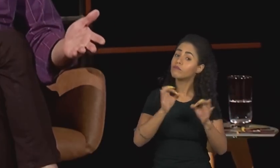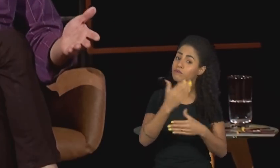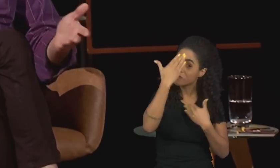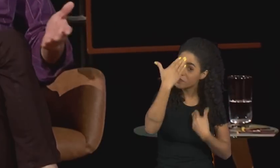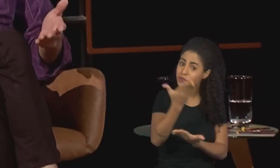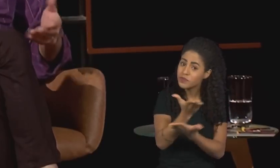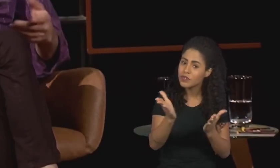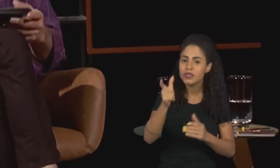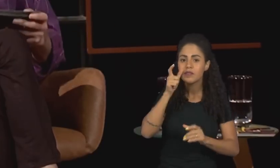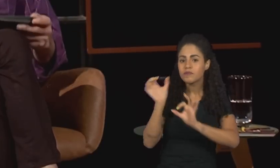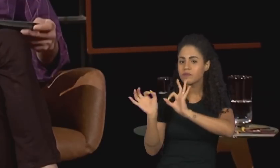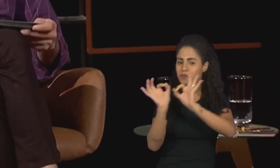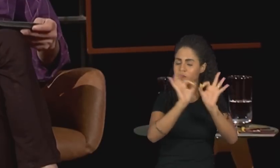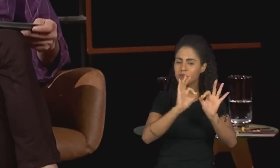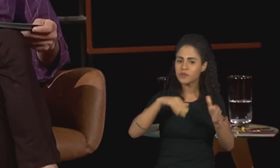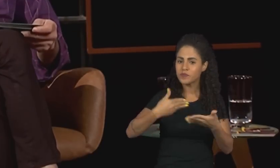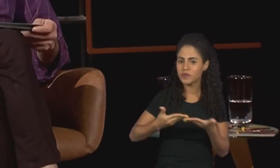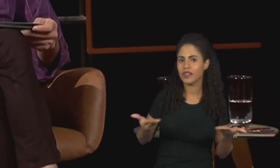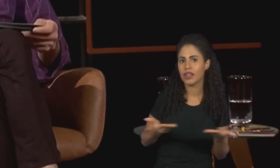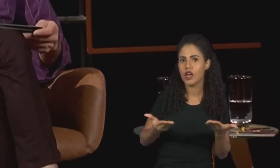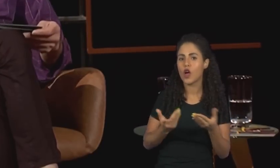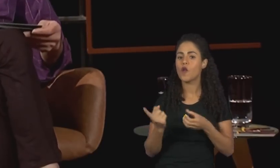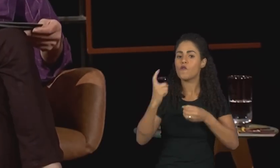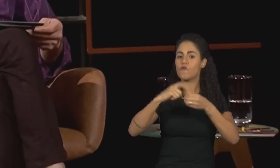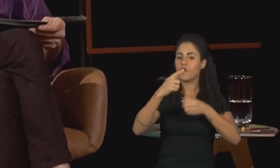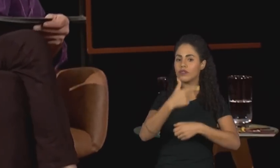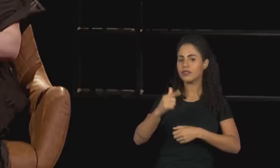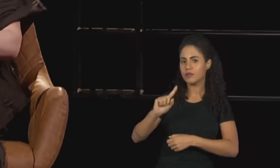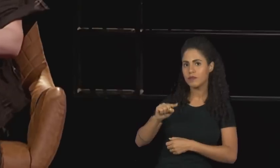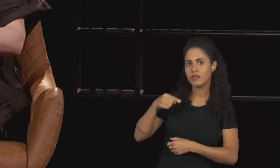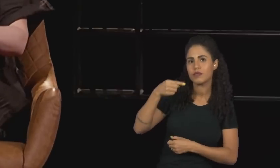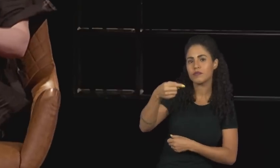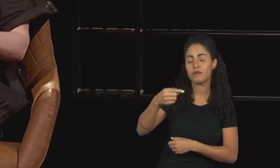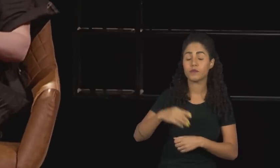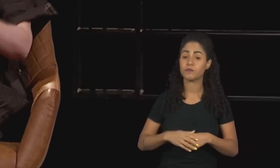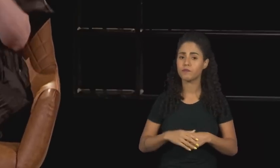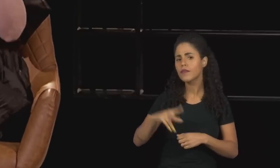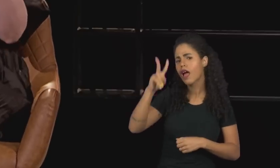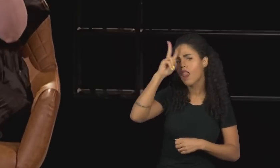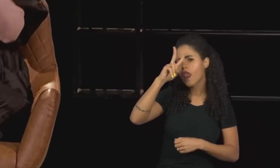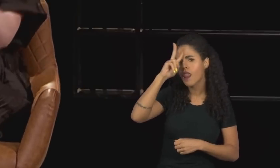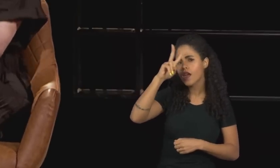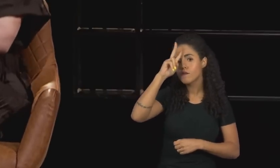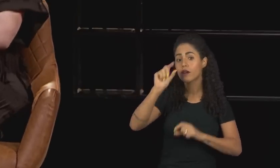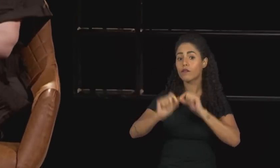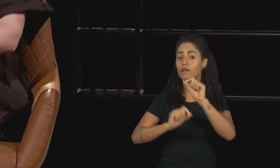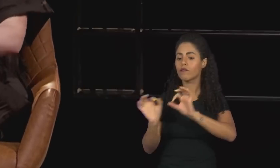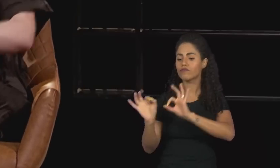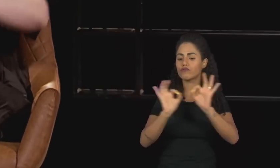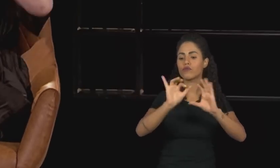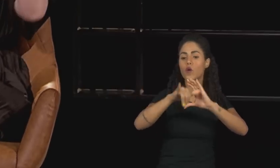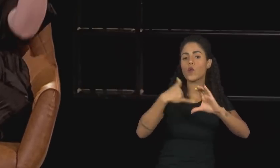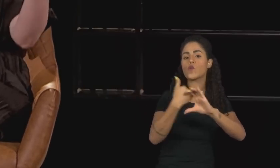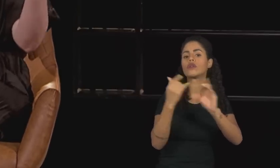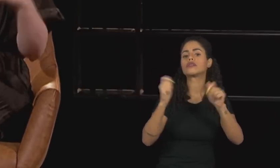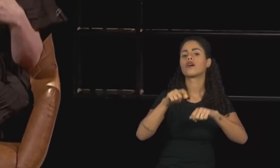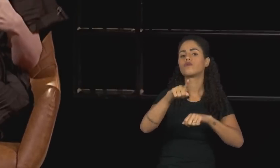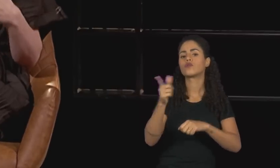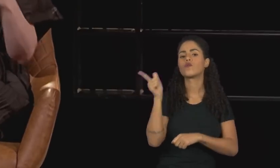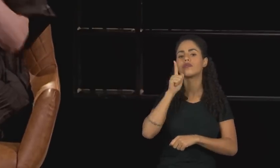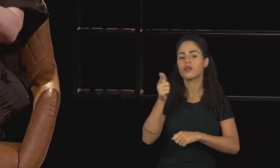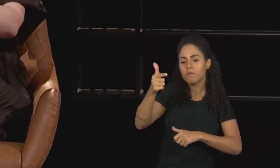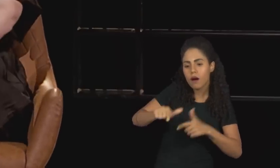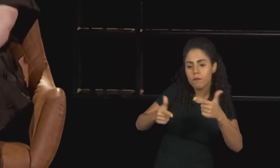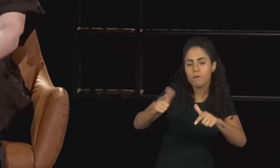de vocês que acompanharam nosso programa até agora. Voltamos na semana que vem. Lembrando que o programa está disponível no YouTube, então você pode